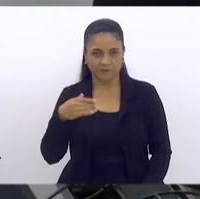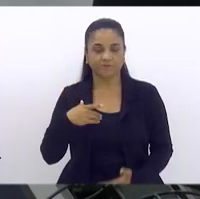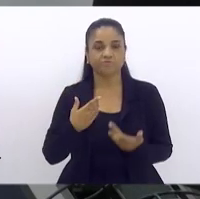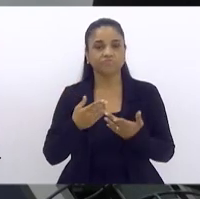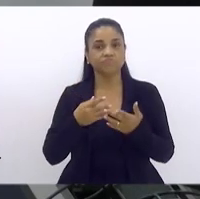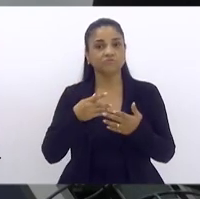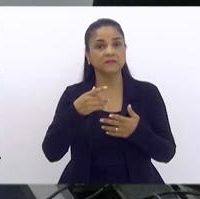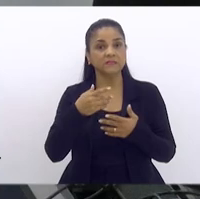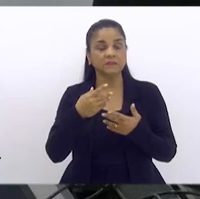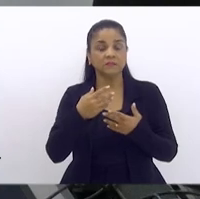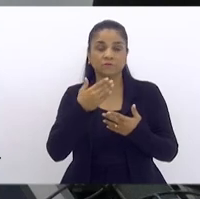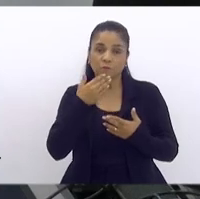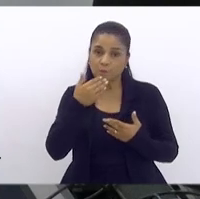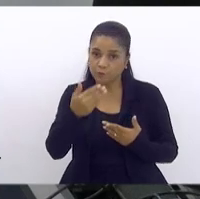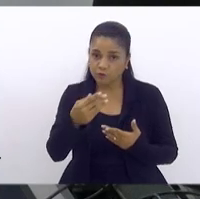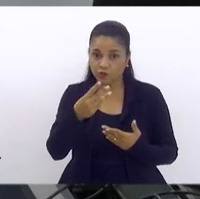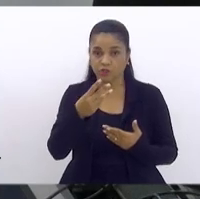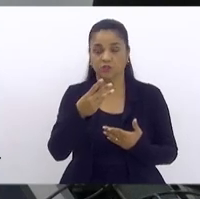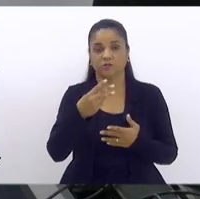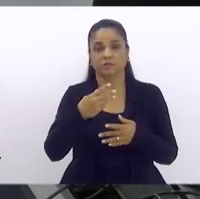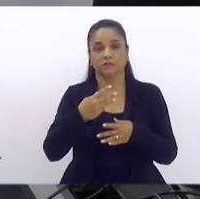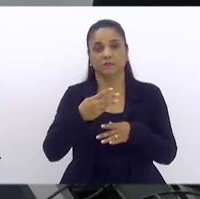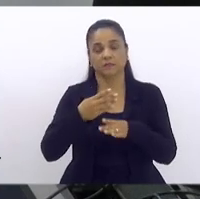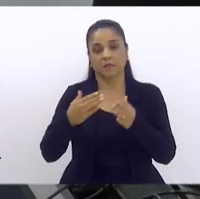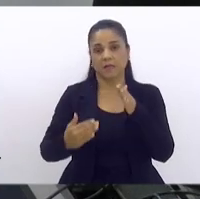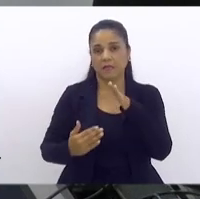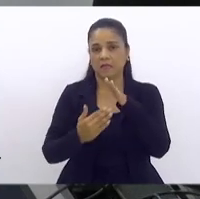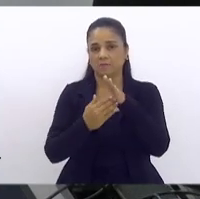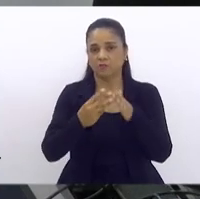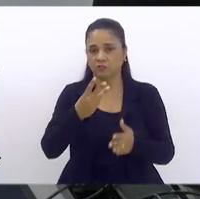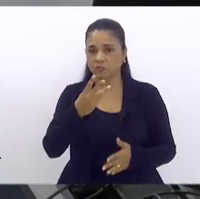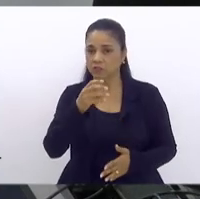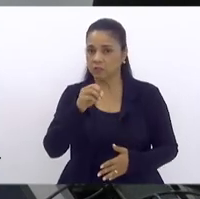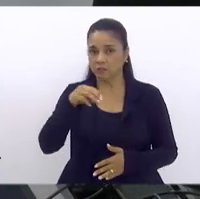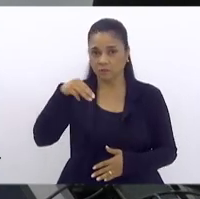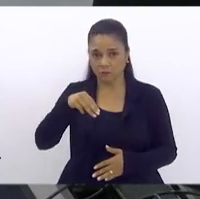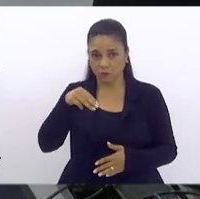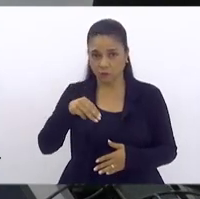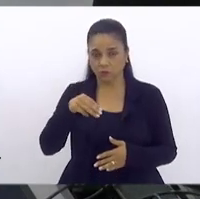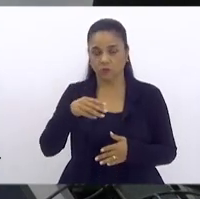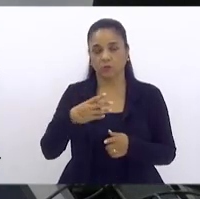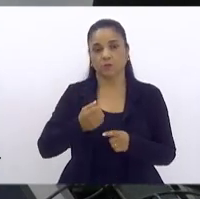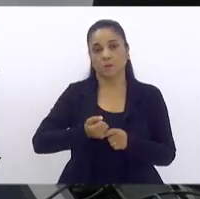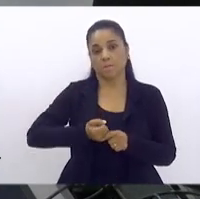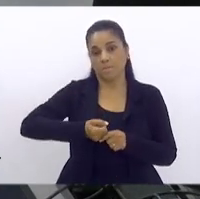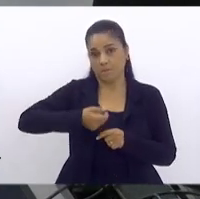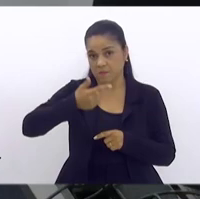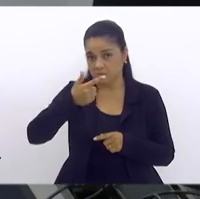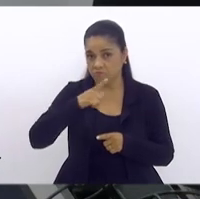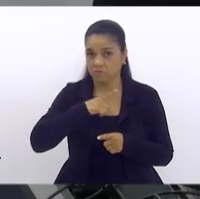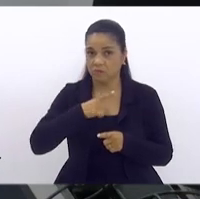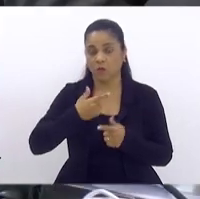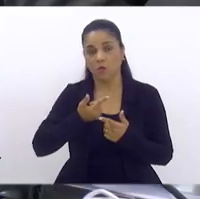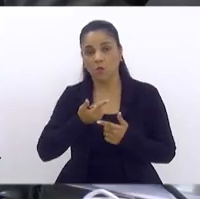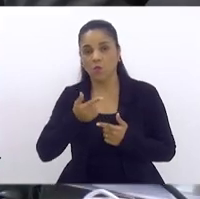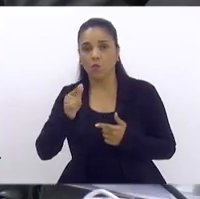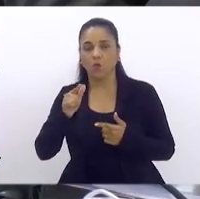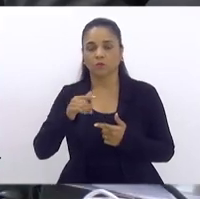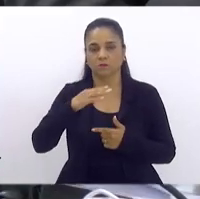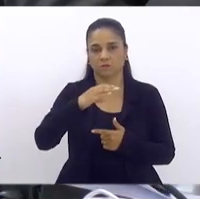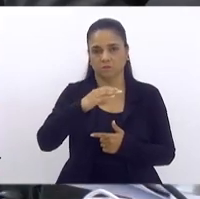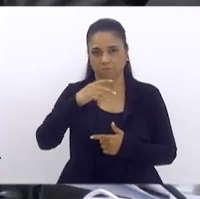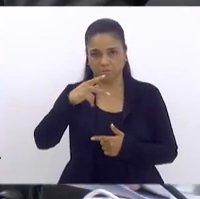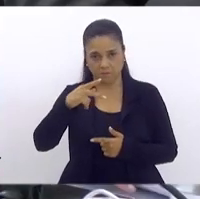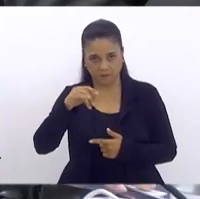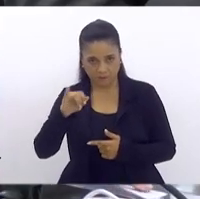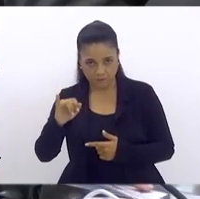que deixar esse espaço ao meio-dia, quando surge uma outra CPI. Então, para que a gente possa